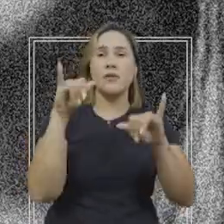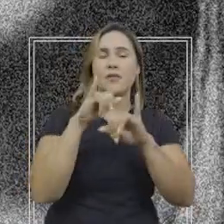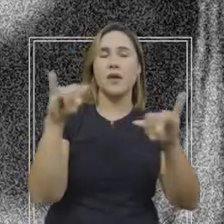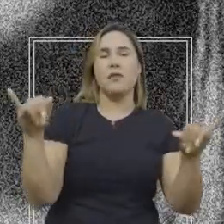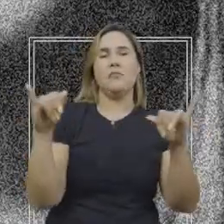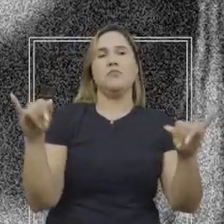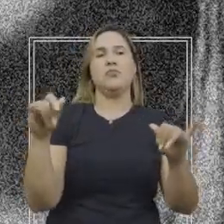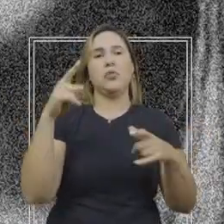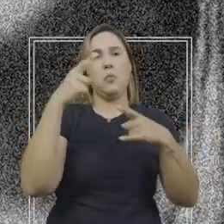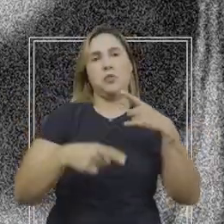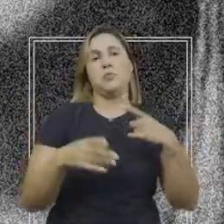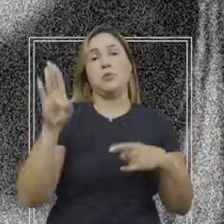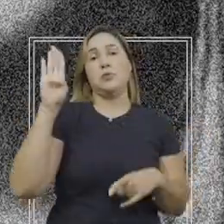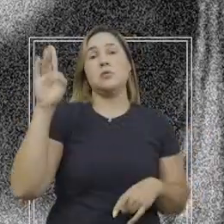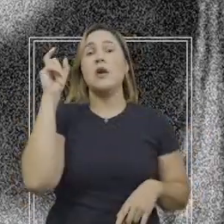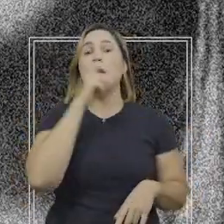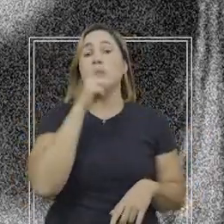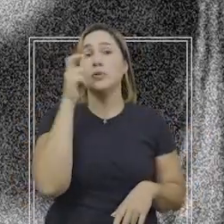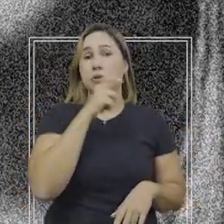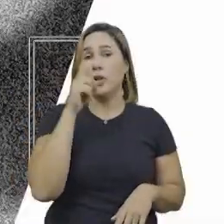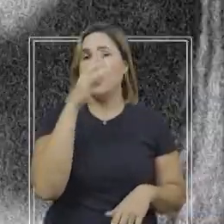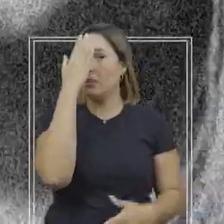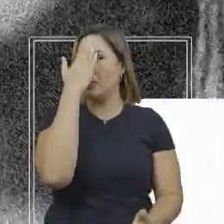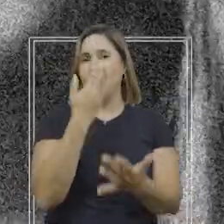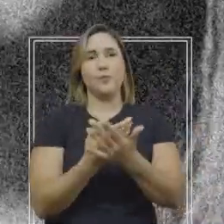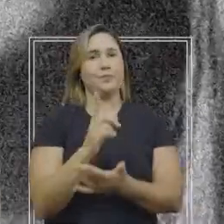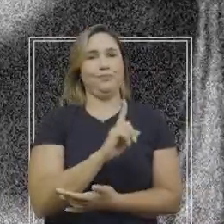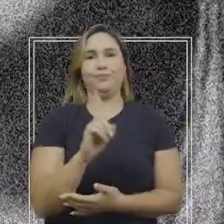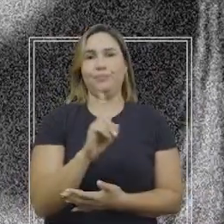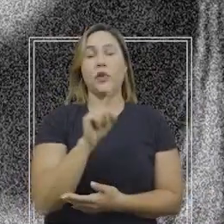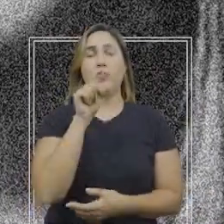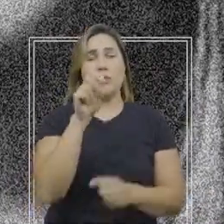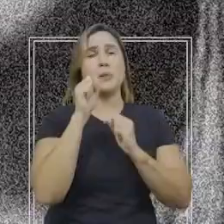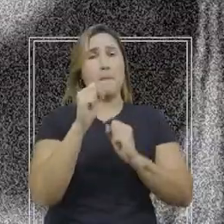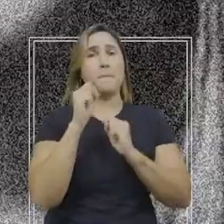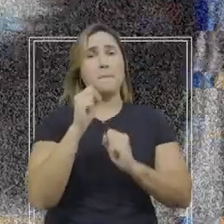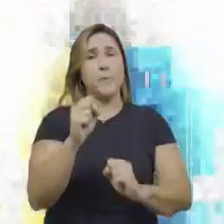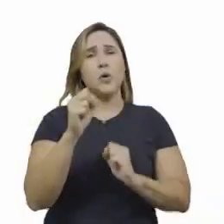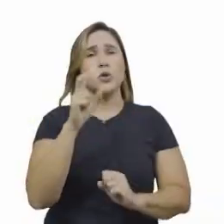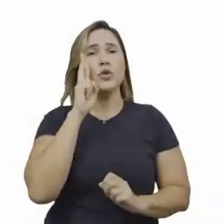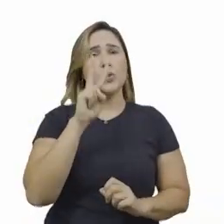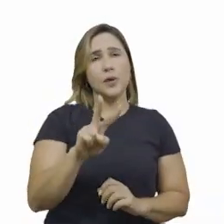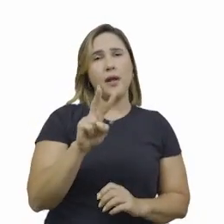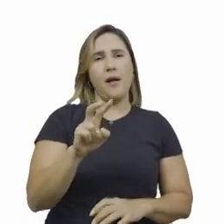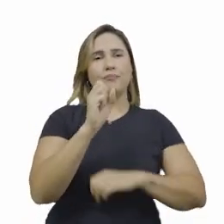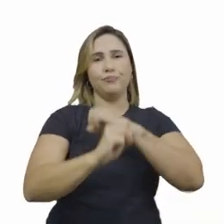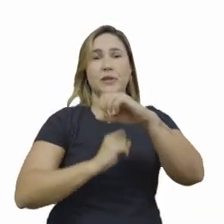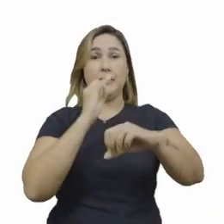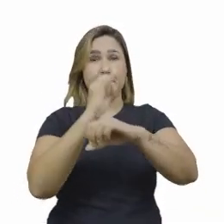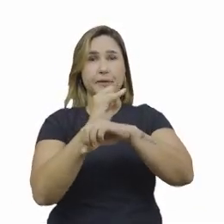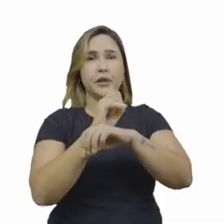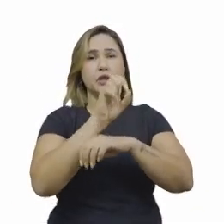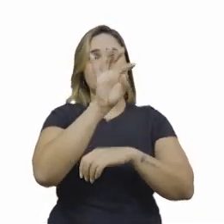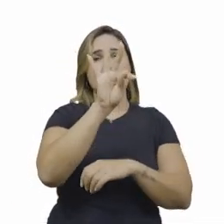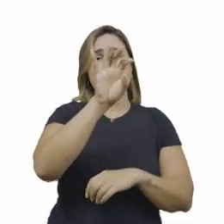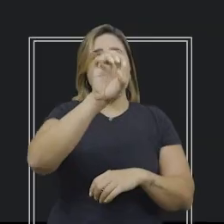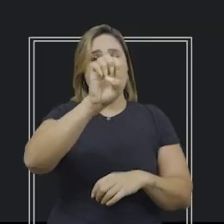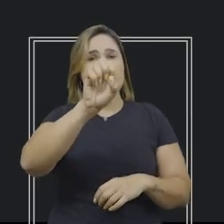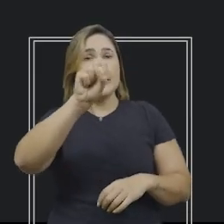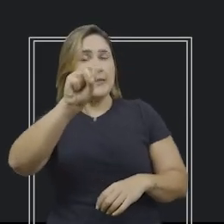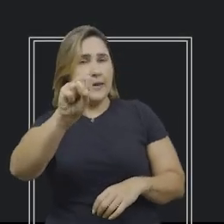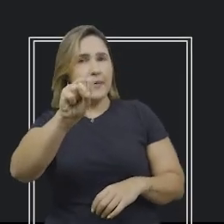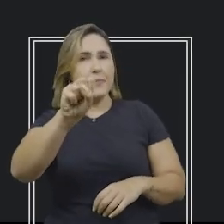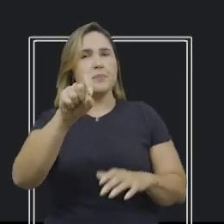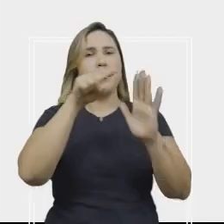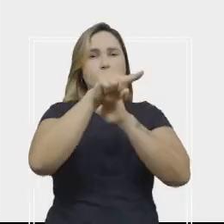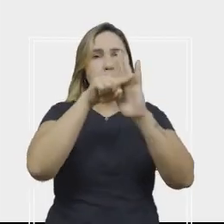ele está dizendo que sua impugnação é fake news. Não caia nessa. Você mesmo pode conferir. Busque por TSE